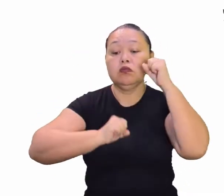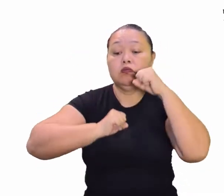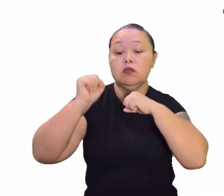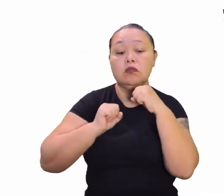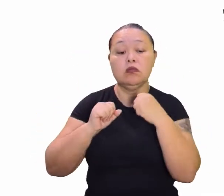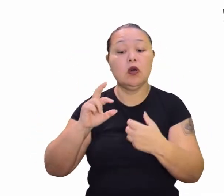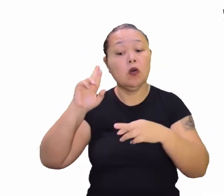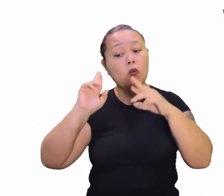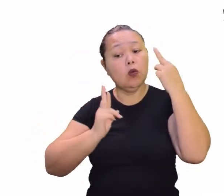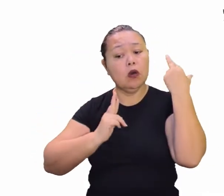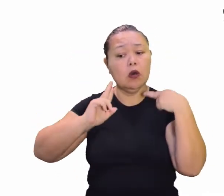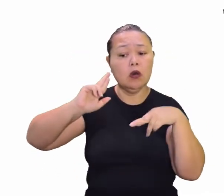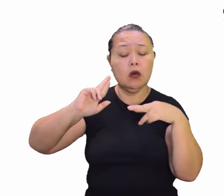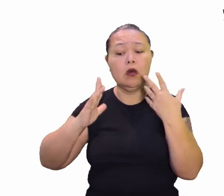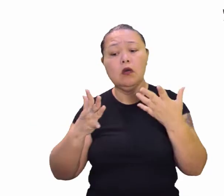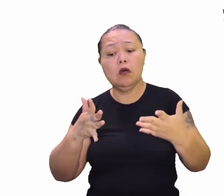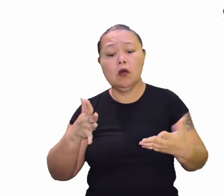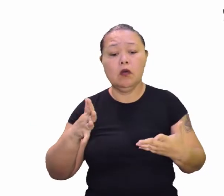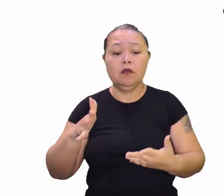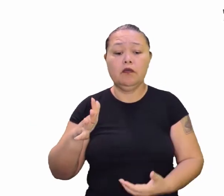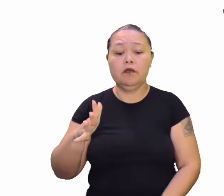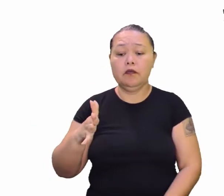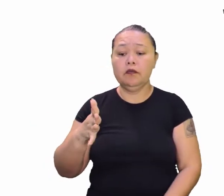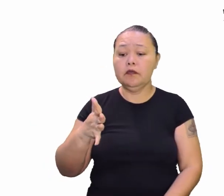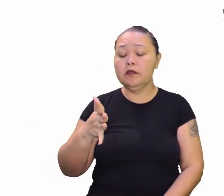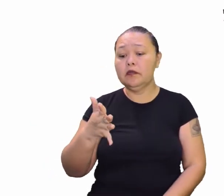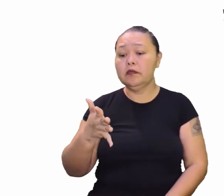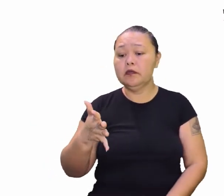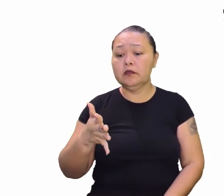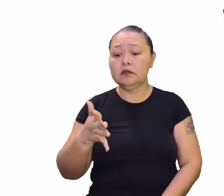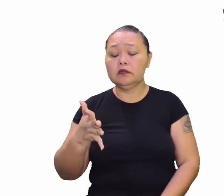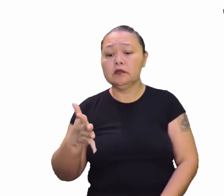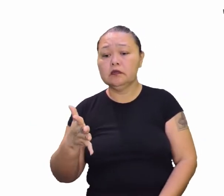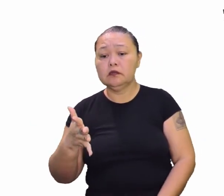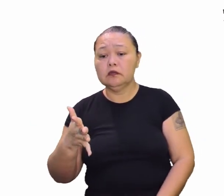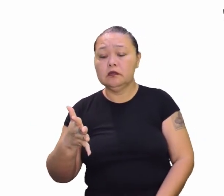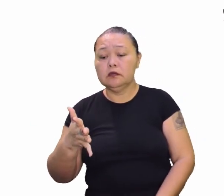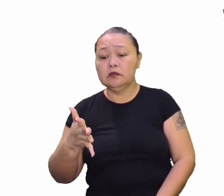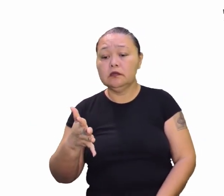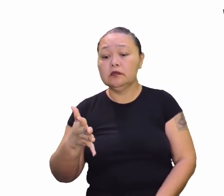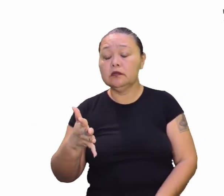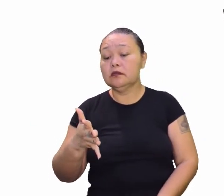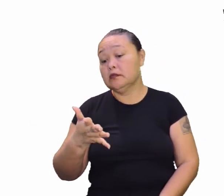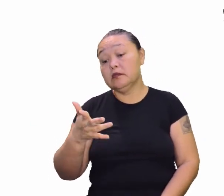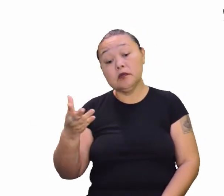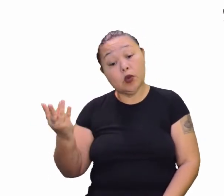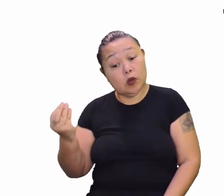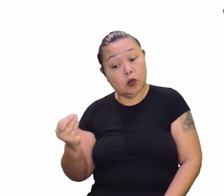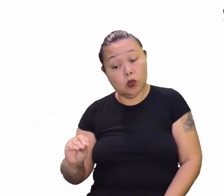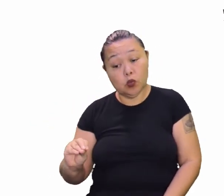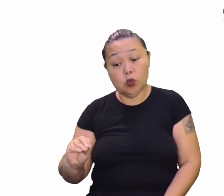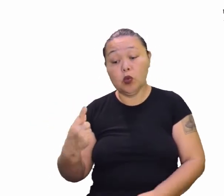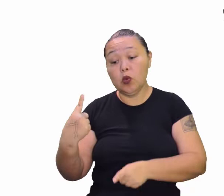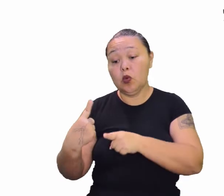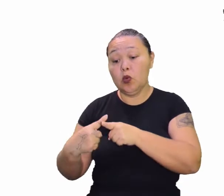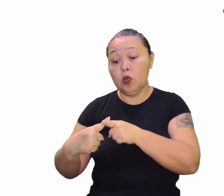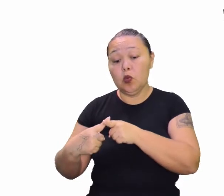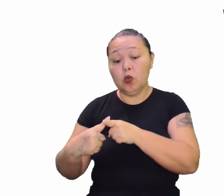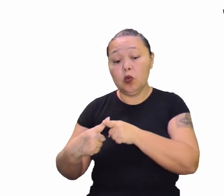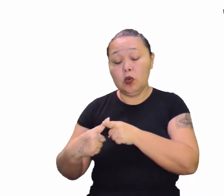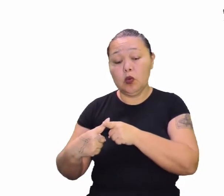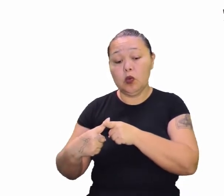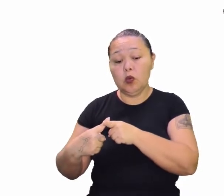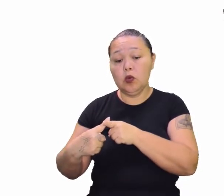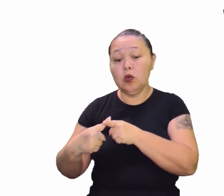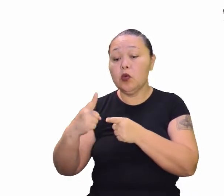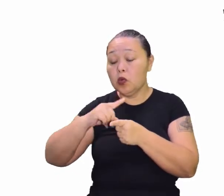ela entra mais ou menos que, digamos assim, não era para ela está aí por outros motivos.